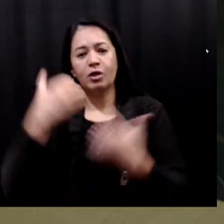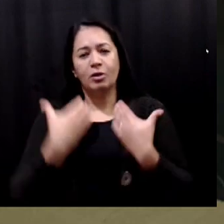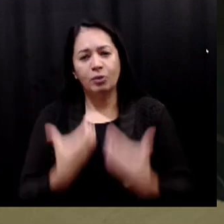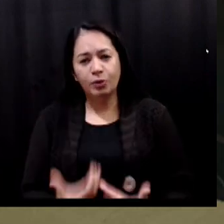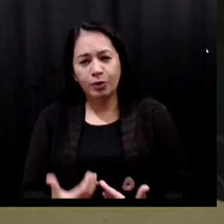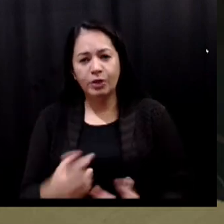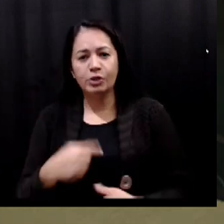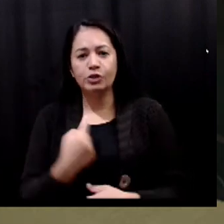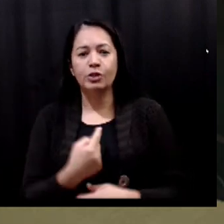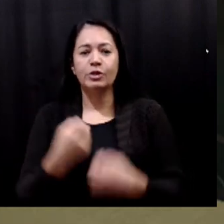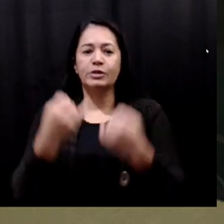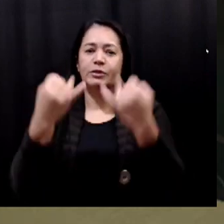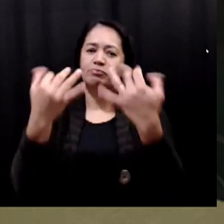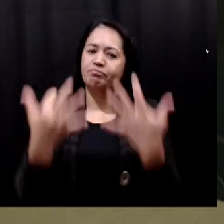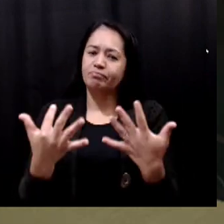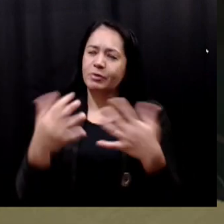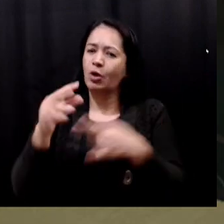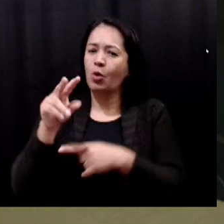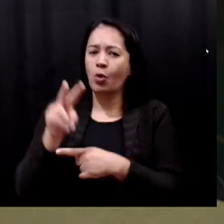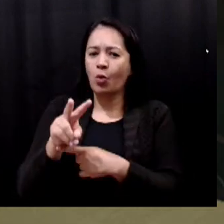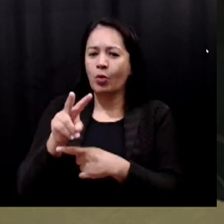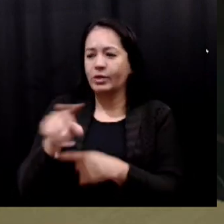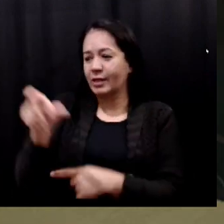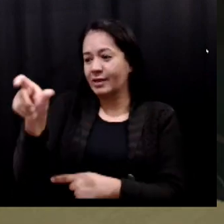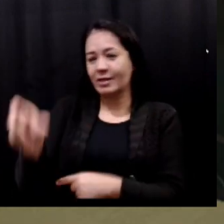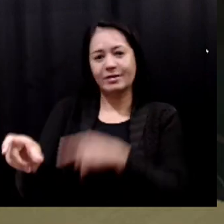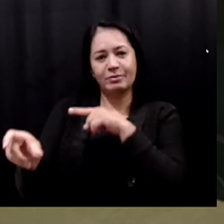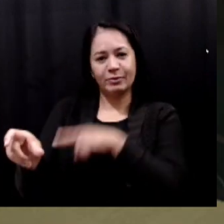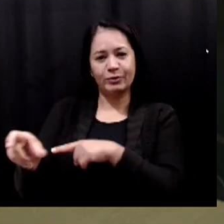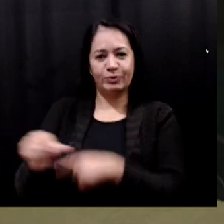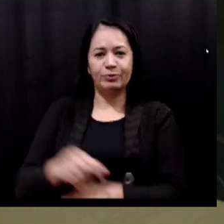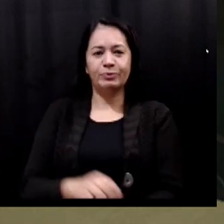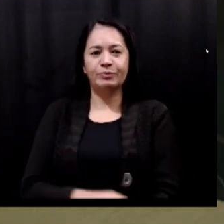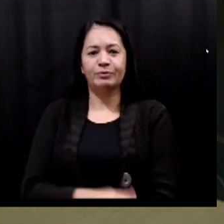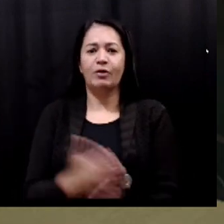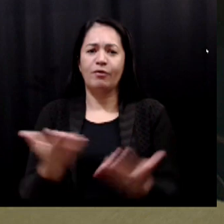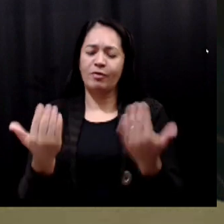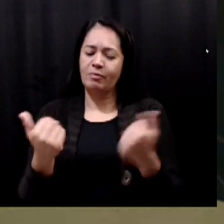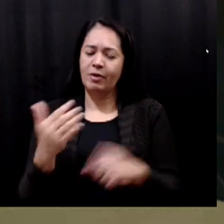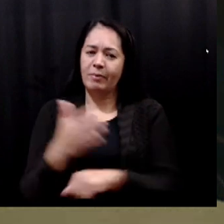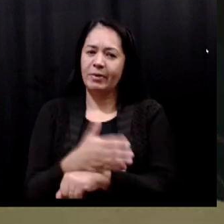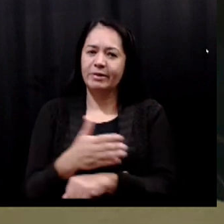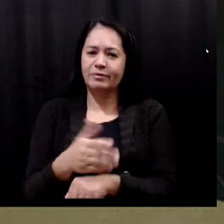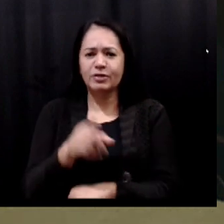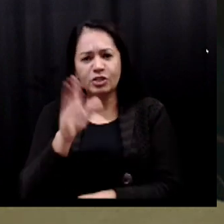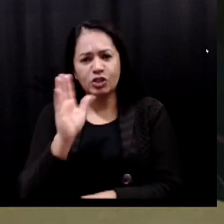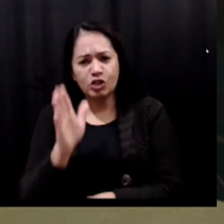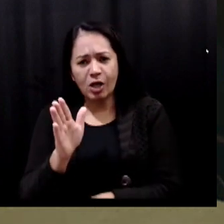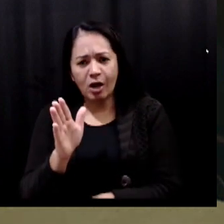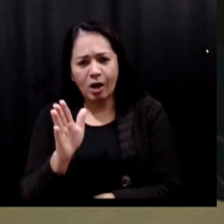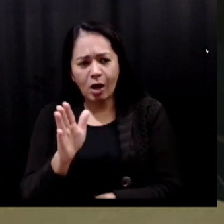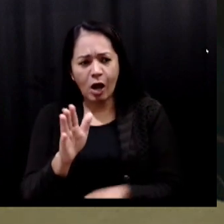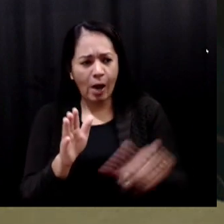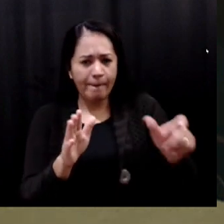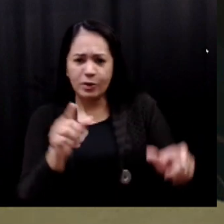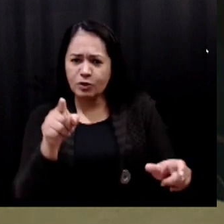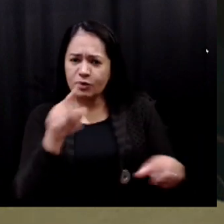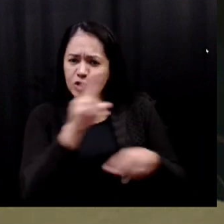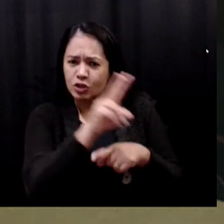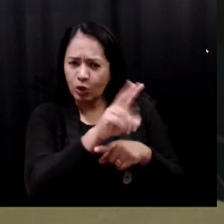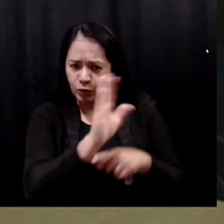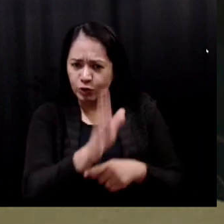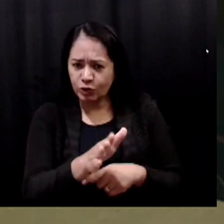esse cuidado de quem cuida, e você participa com a gente. Você já cuidou de uma pessoa? Você cuida de alguém? Já parou para